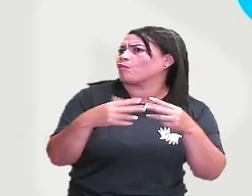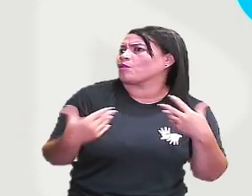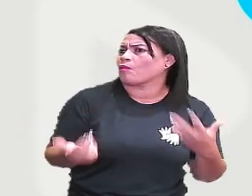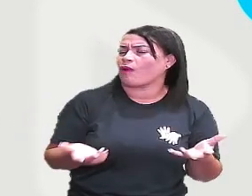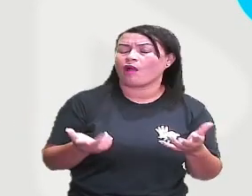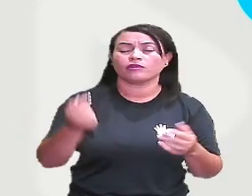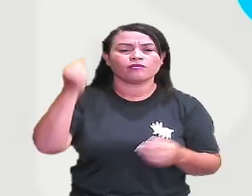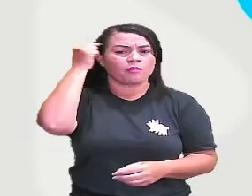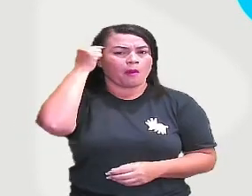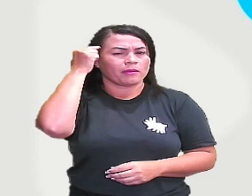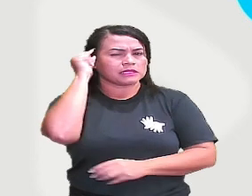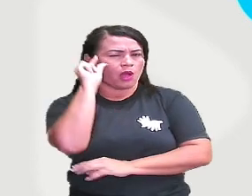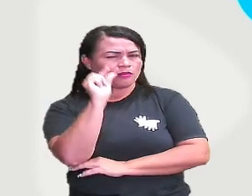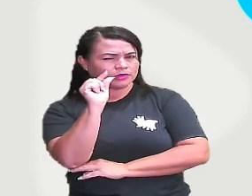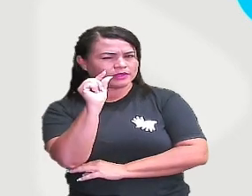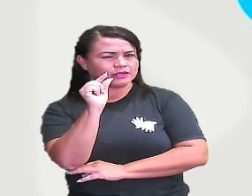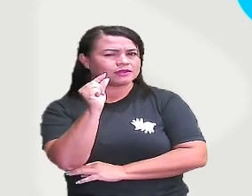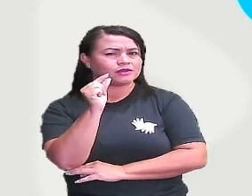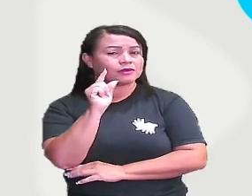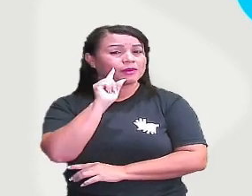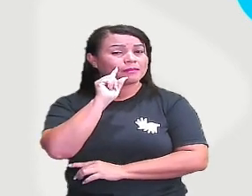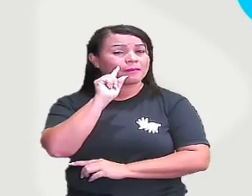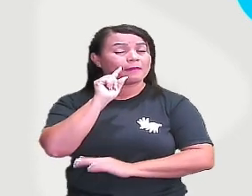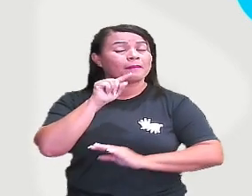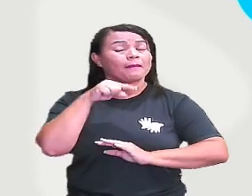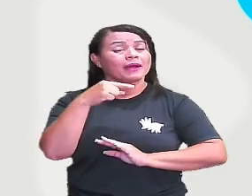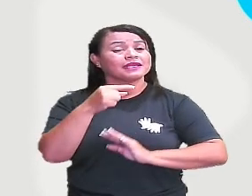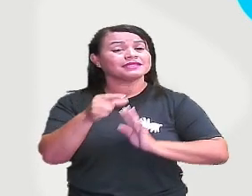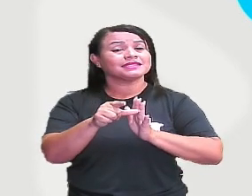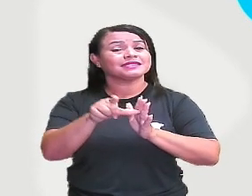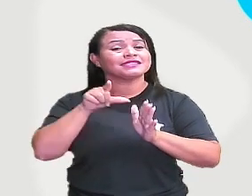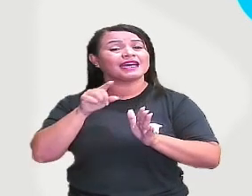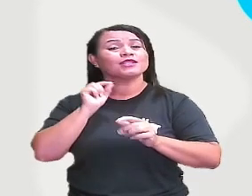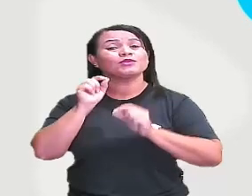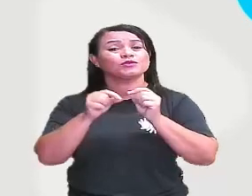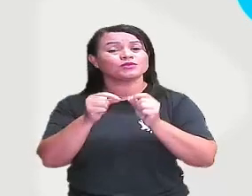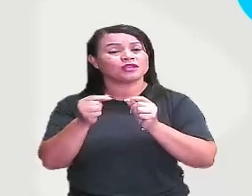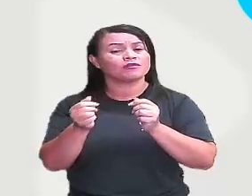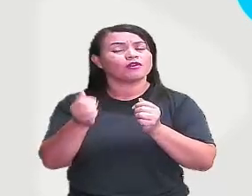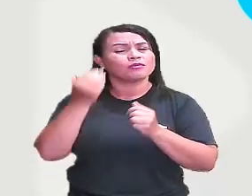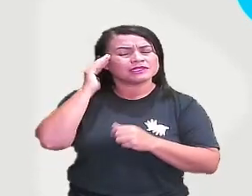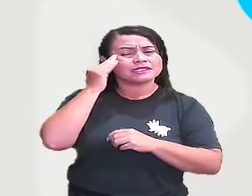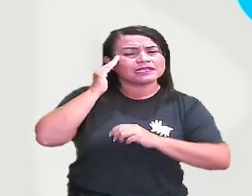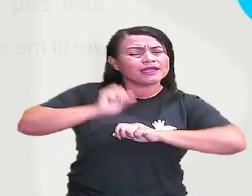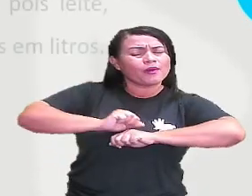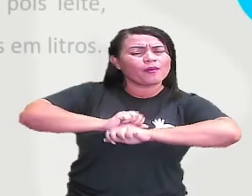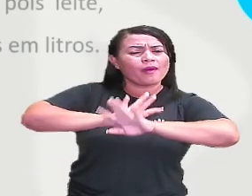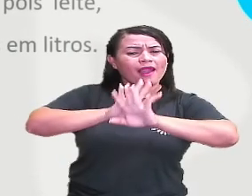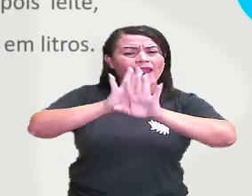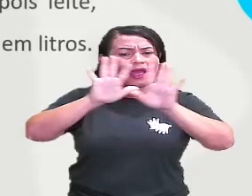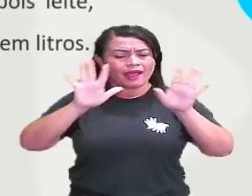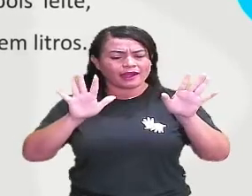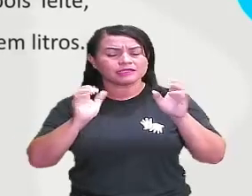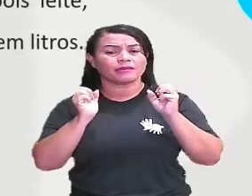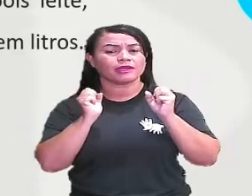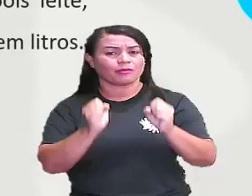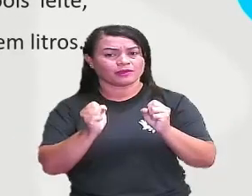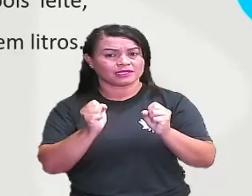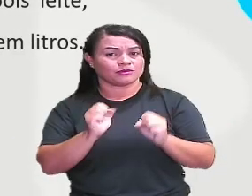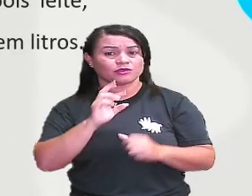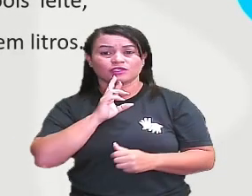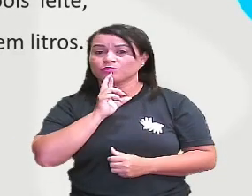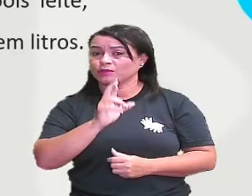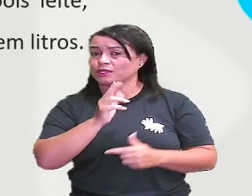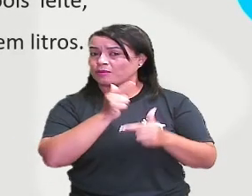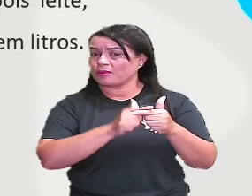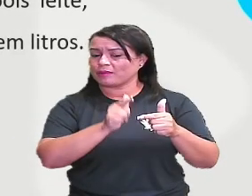vamos pensar um pouquinho aí, mas antes, vem comigo entender o assunto para que a gente possa